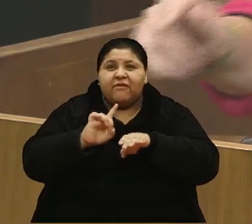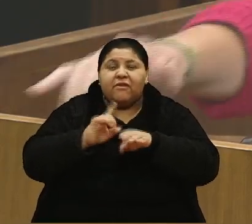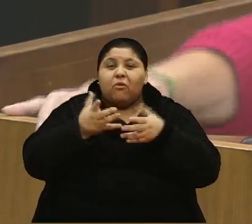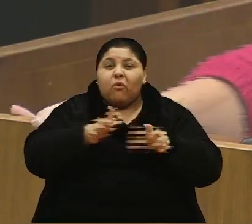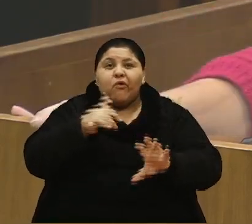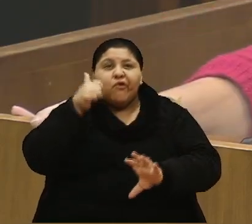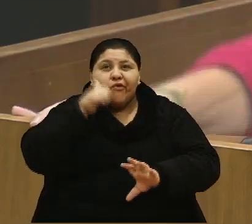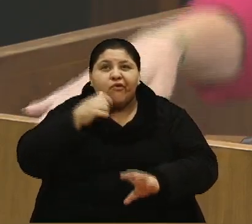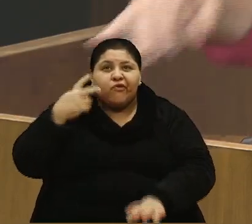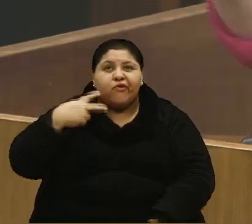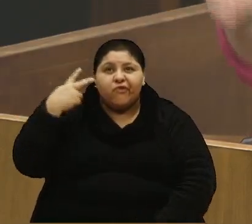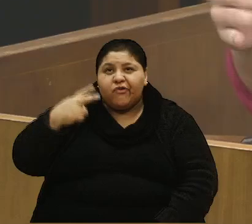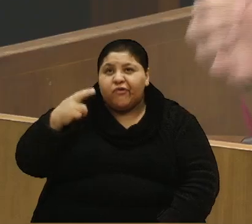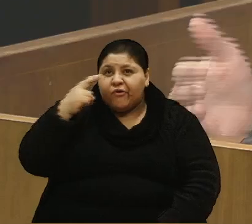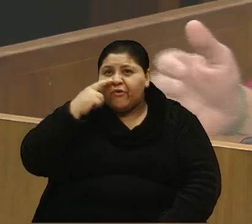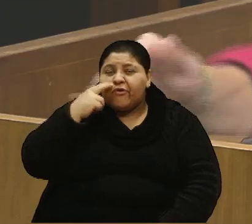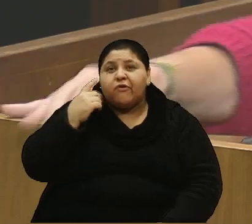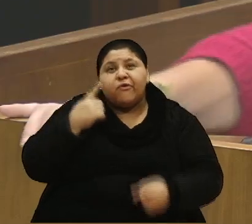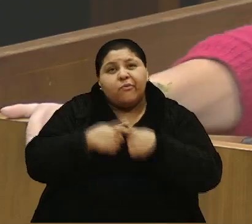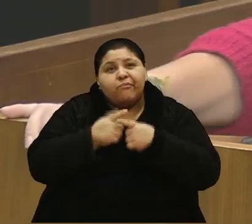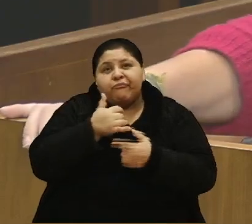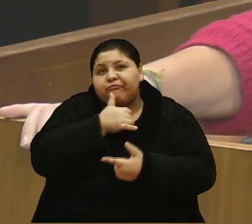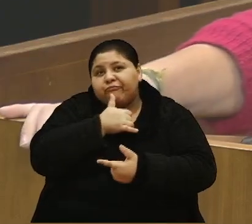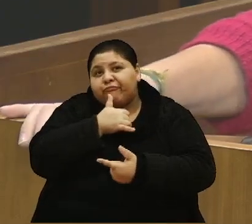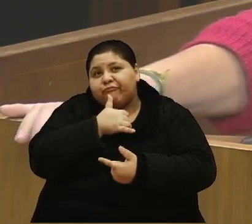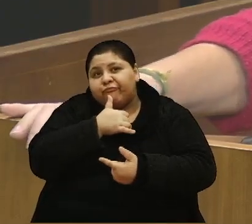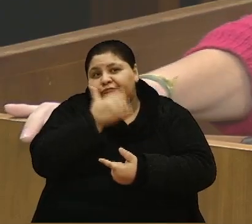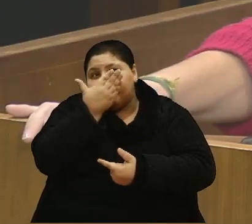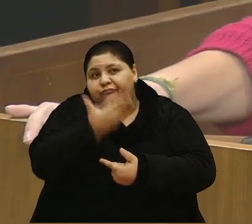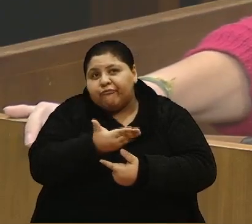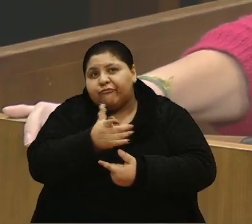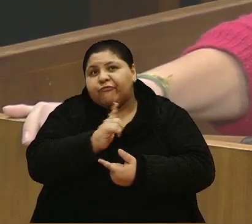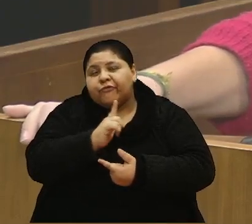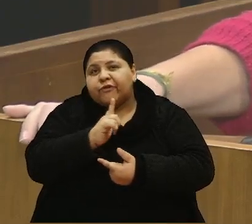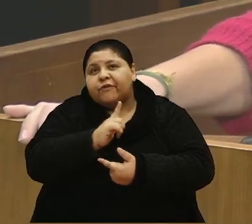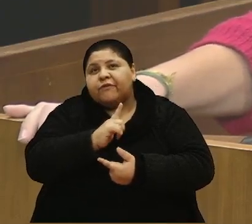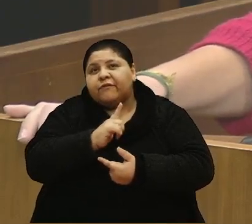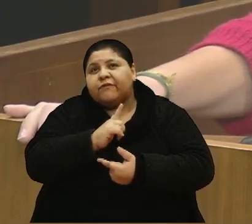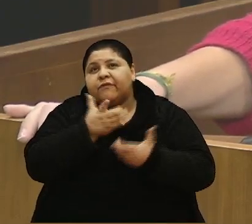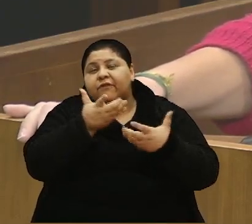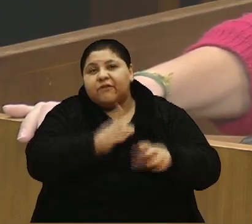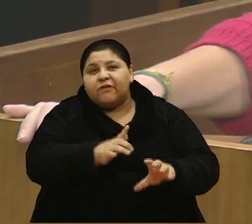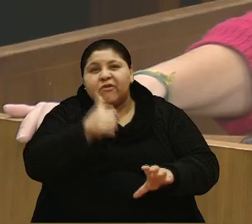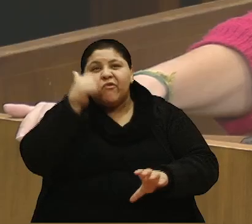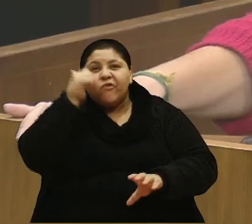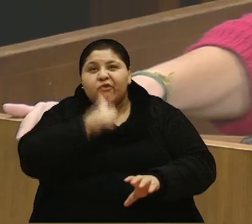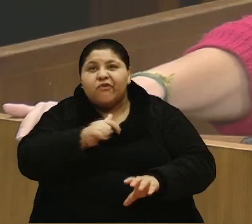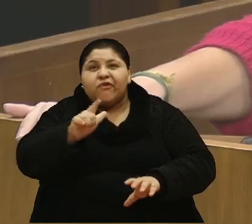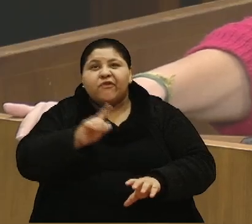mulheres, vereador Sandro, porque senão, infelizmente, o senhor vai ter como inimigas muitas mulheres